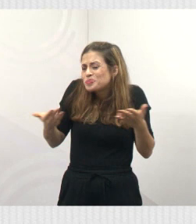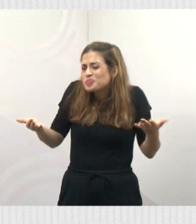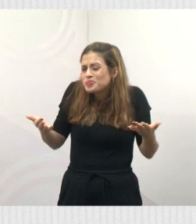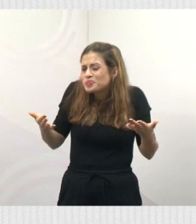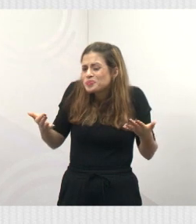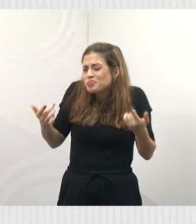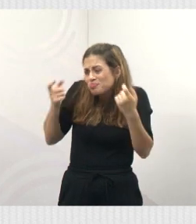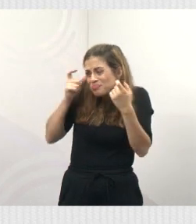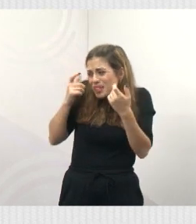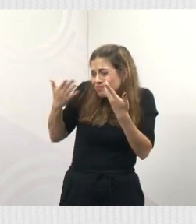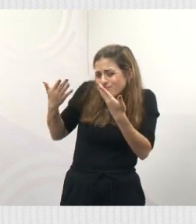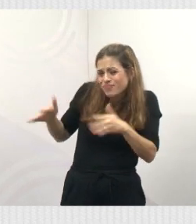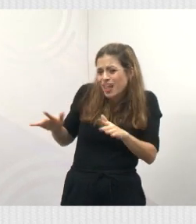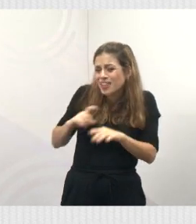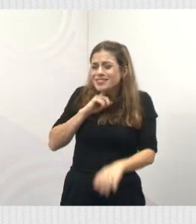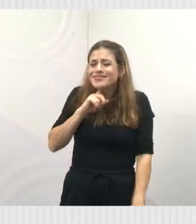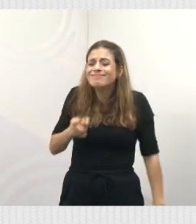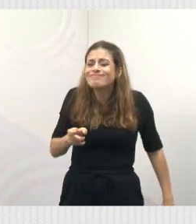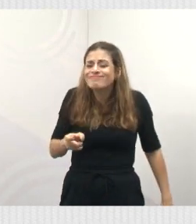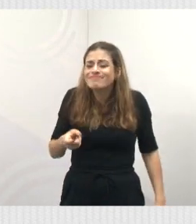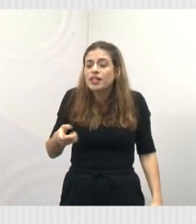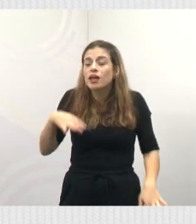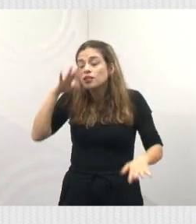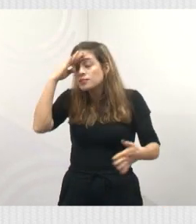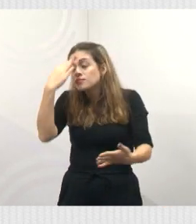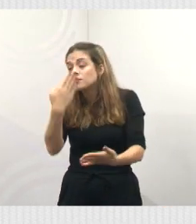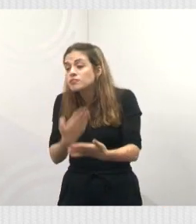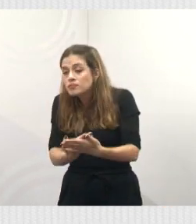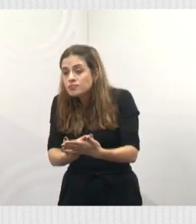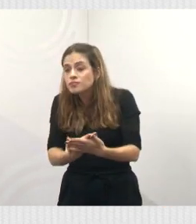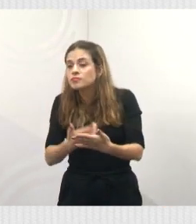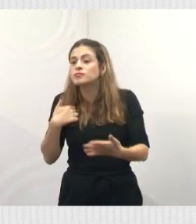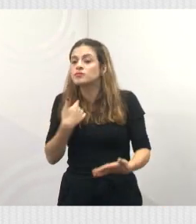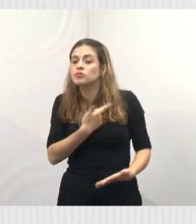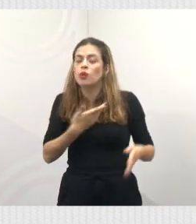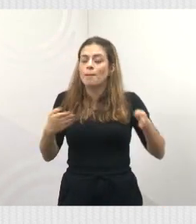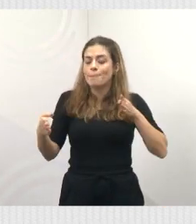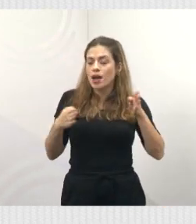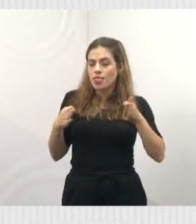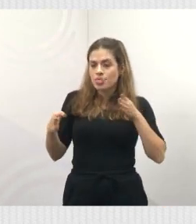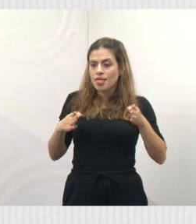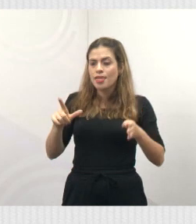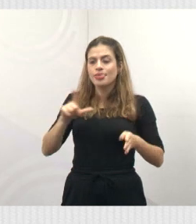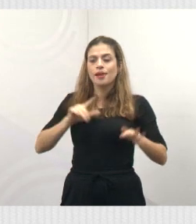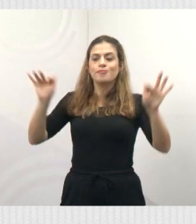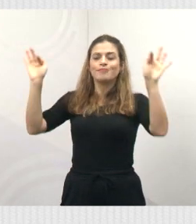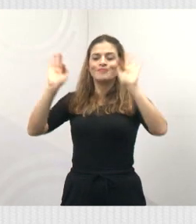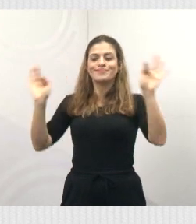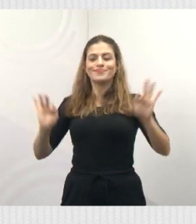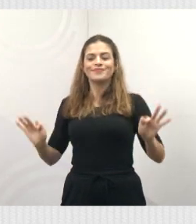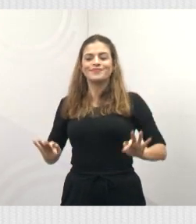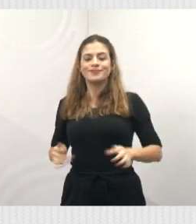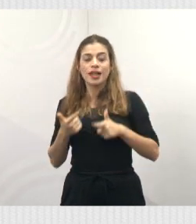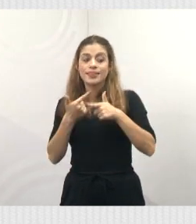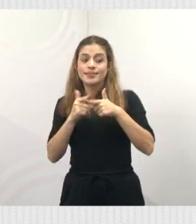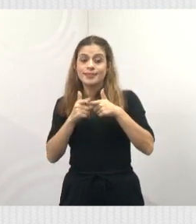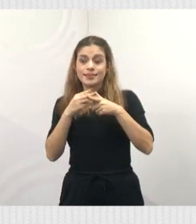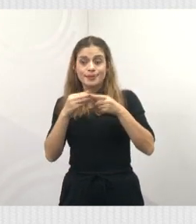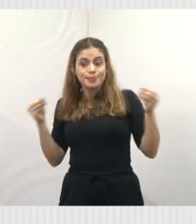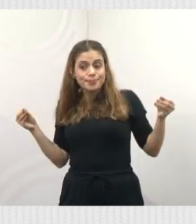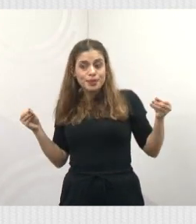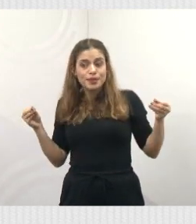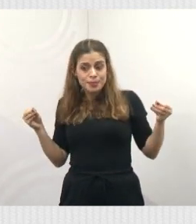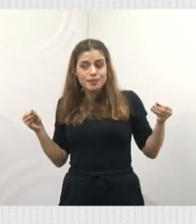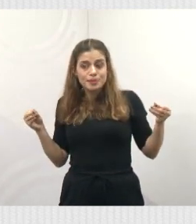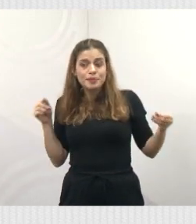interessa a ninguém. Mas eu estou bastante confiante que ainda no nosso mandato terei a felicidade de resolver esse grave